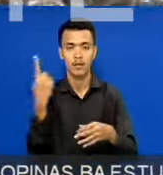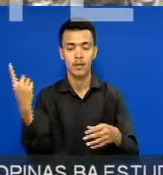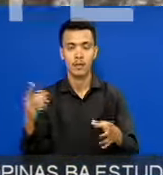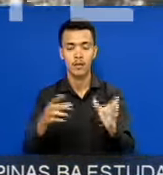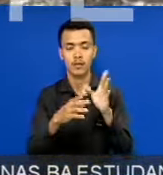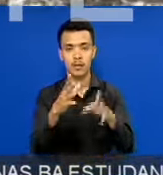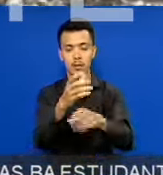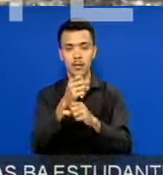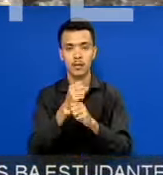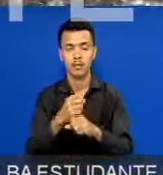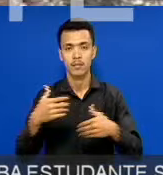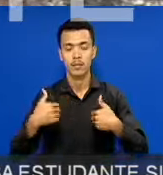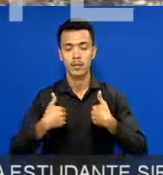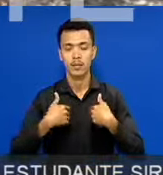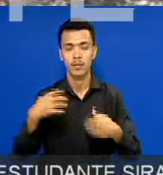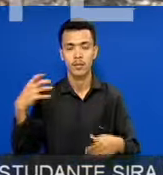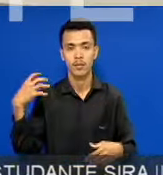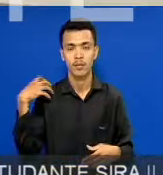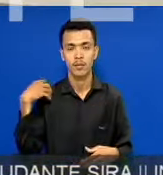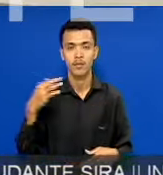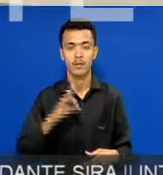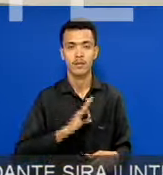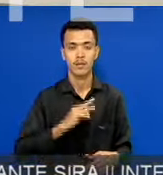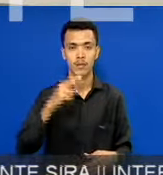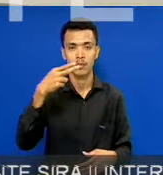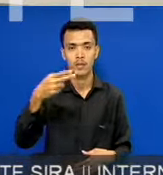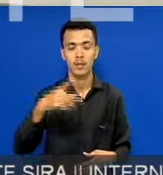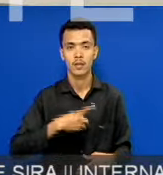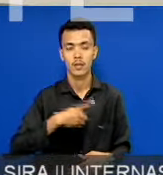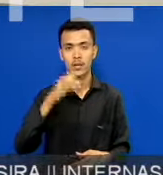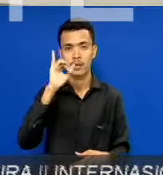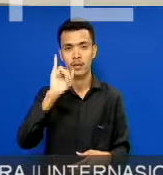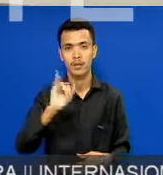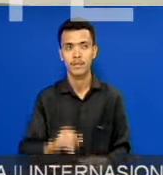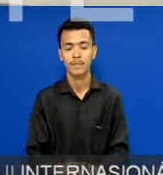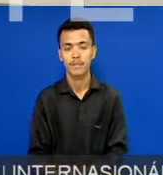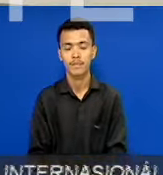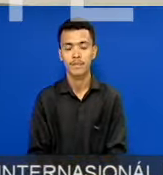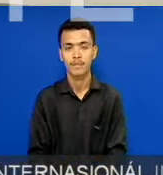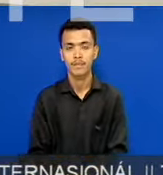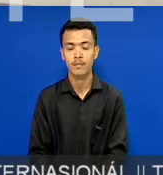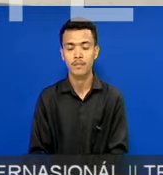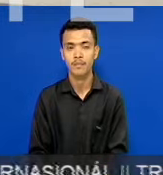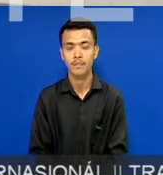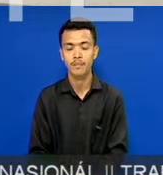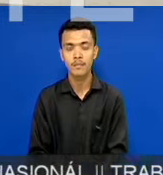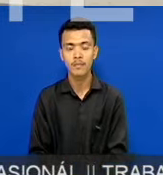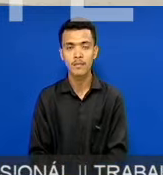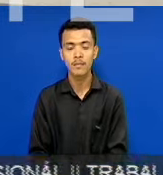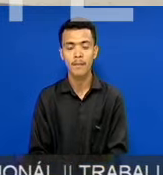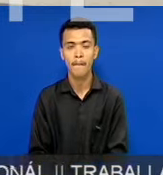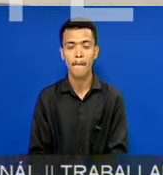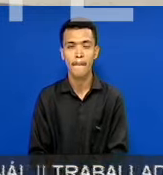promoção de visa e a quartel geral e a Fatu Hadadili ne diak malu sira ne maka informação ne mambi recolha bai di sang mida